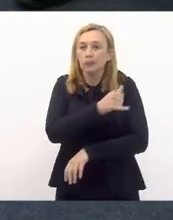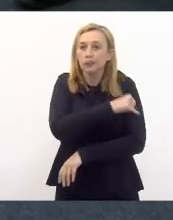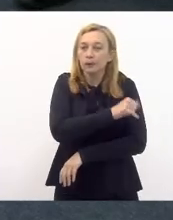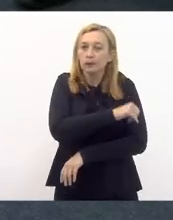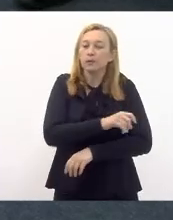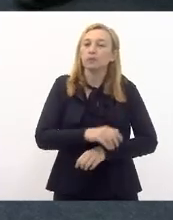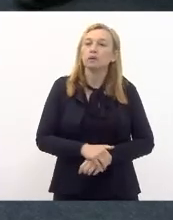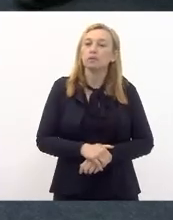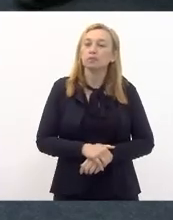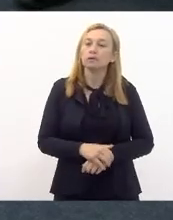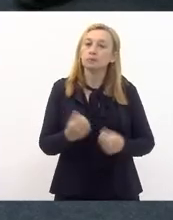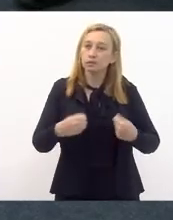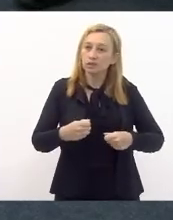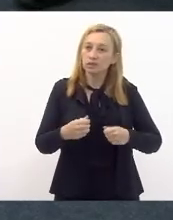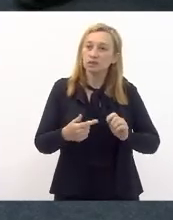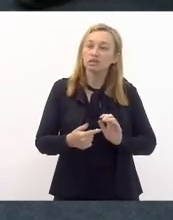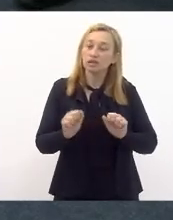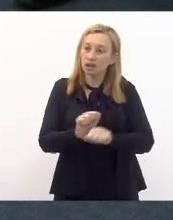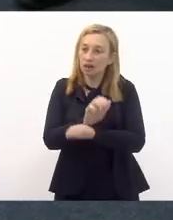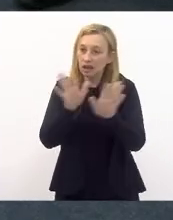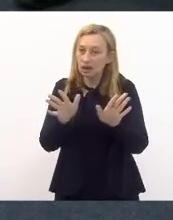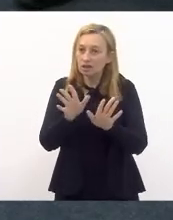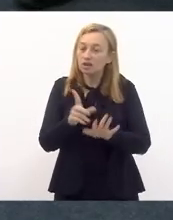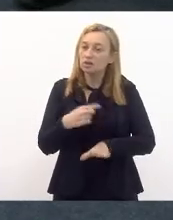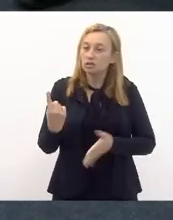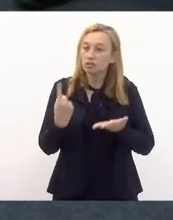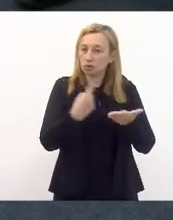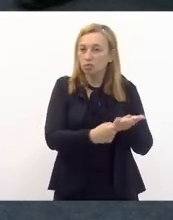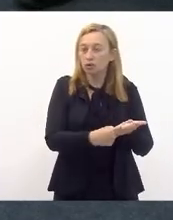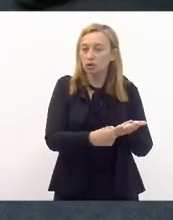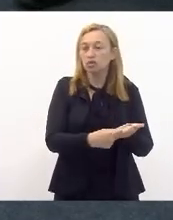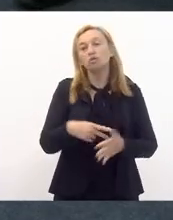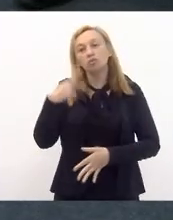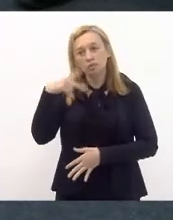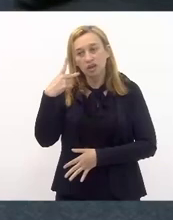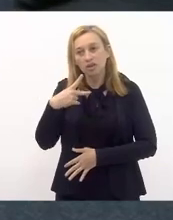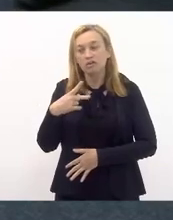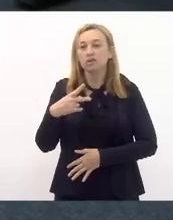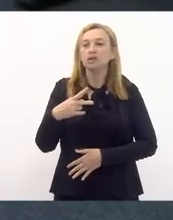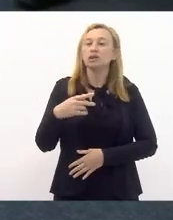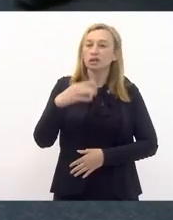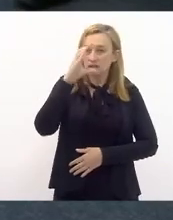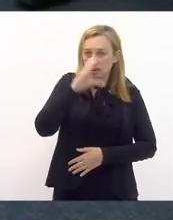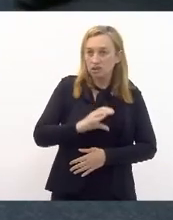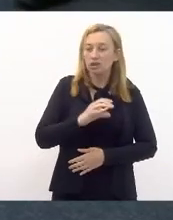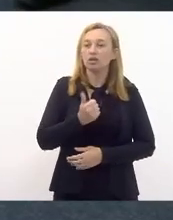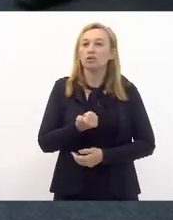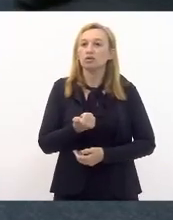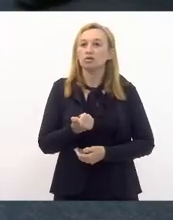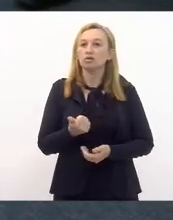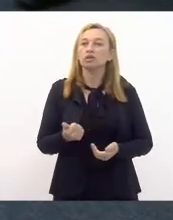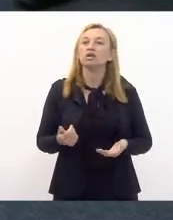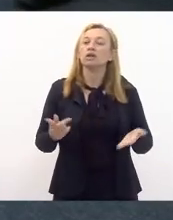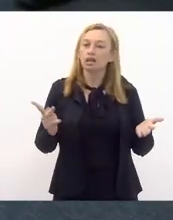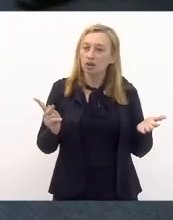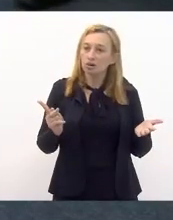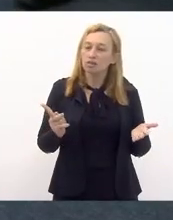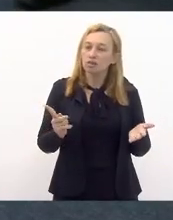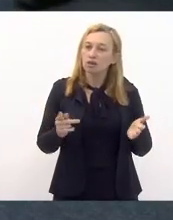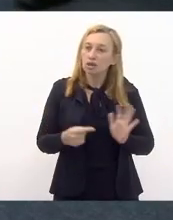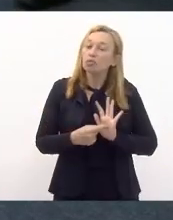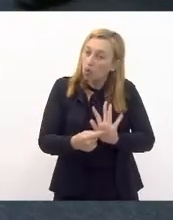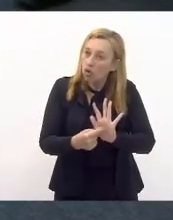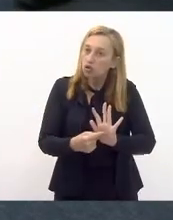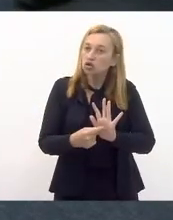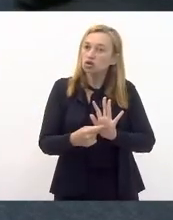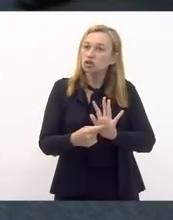e se você posta para fora e aqui é o nosso compromisso como parlamentar e como cidadão fazer com que seja posto